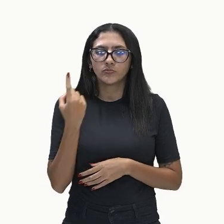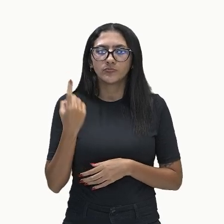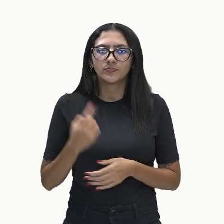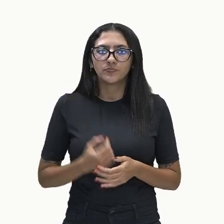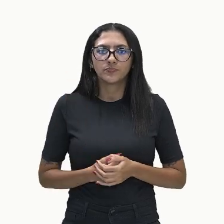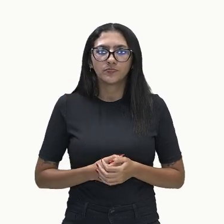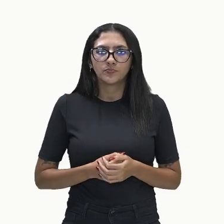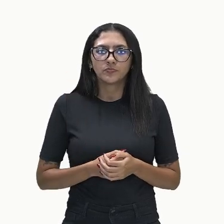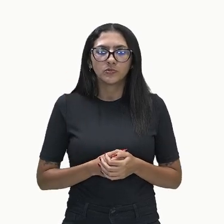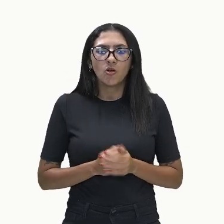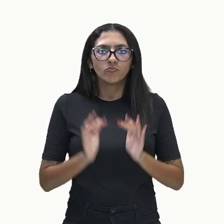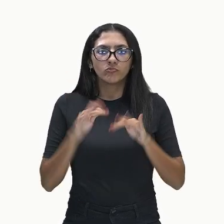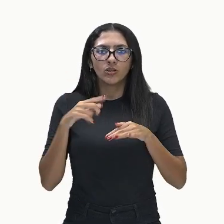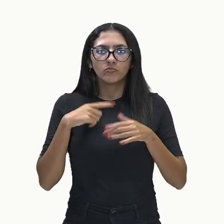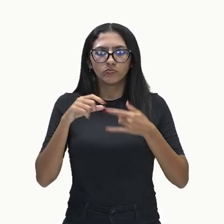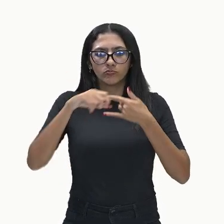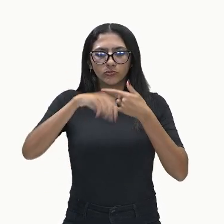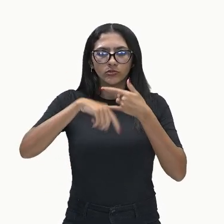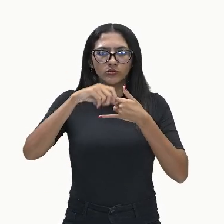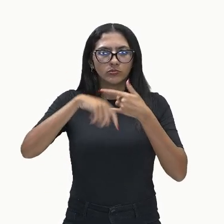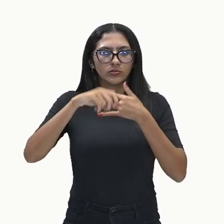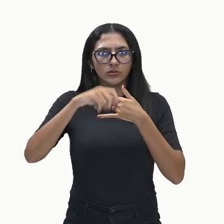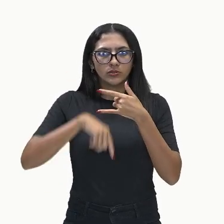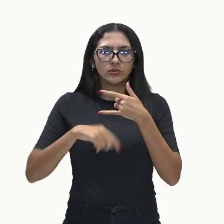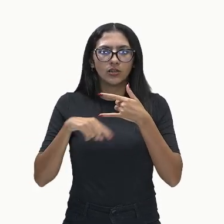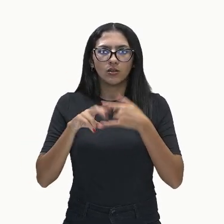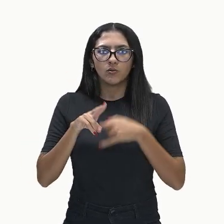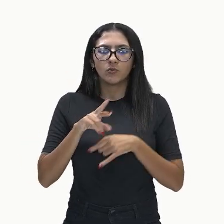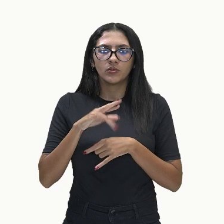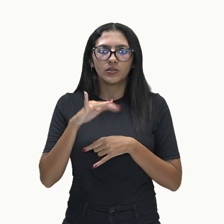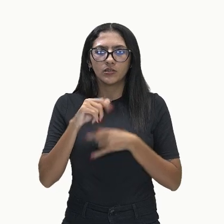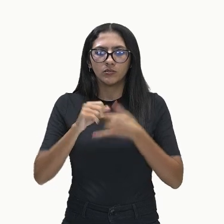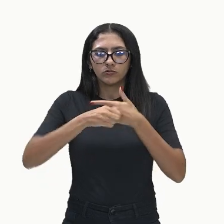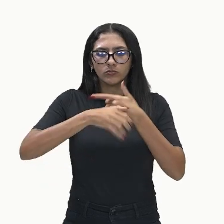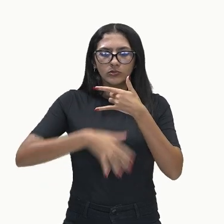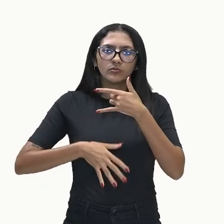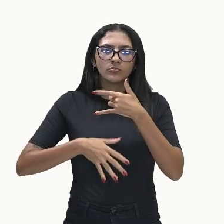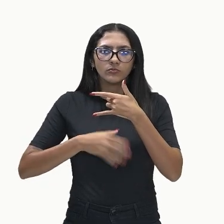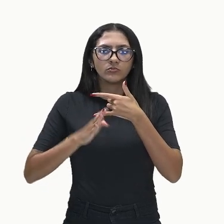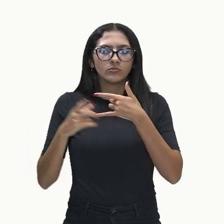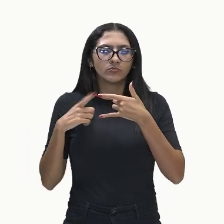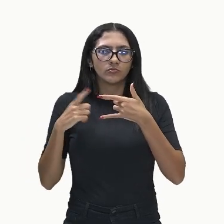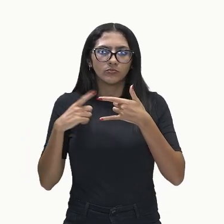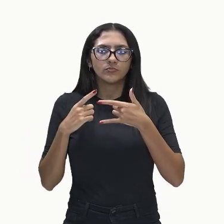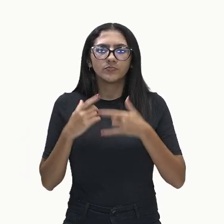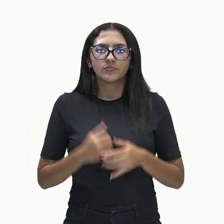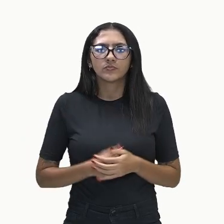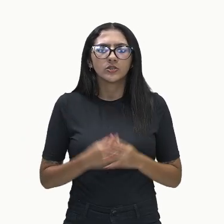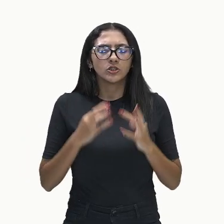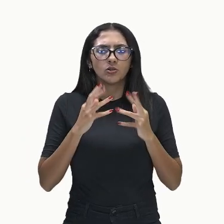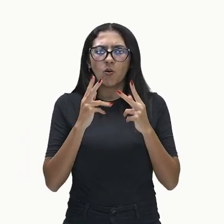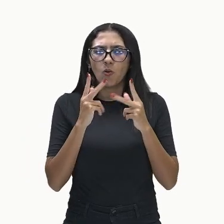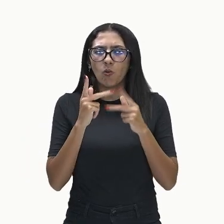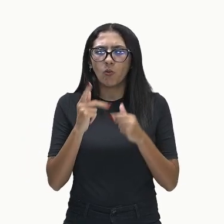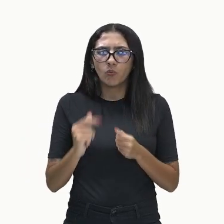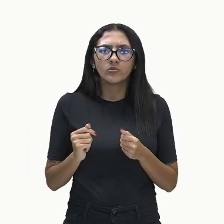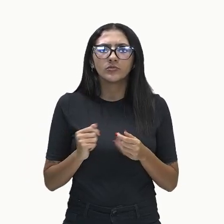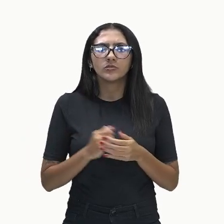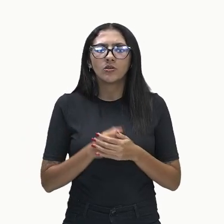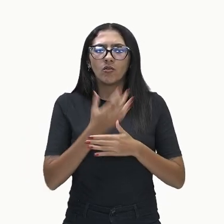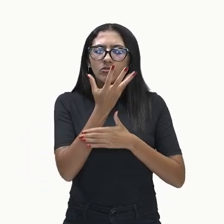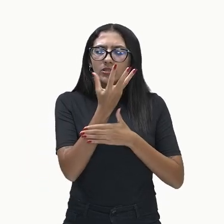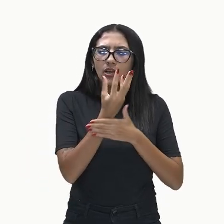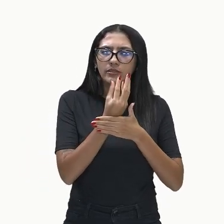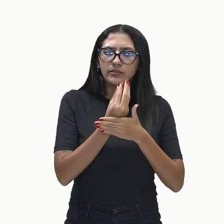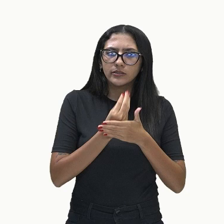a excreção, aí sim, a urina, que é o resultado dos processos de